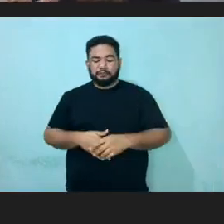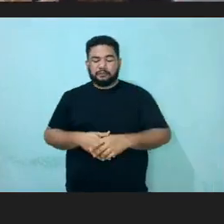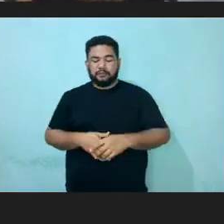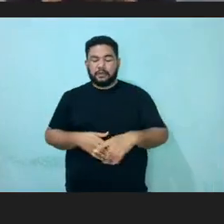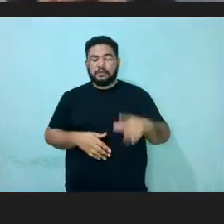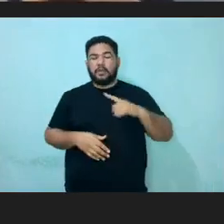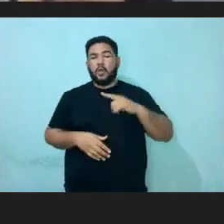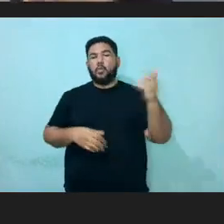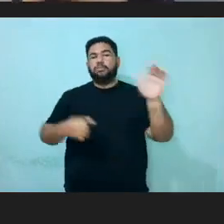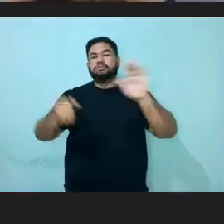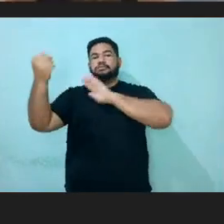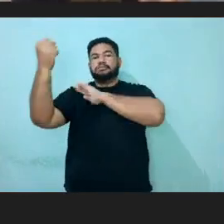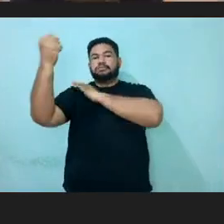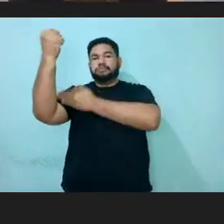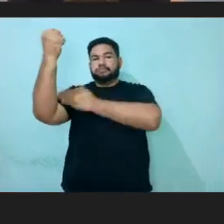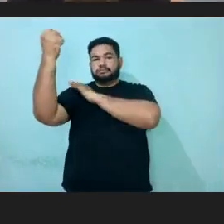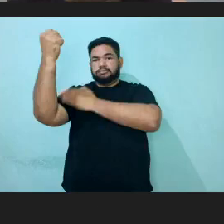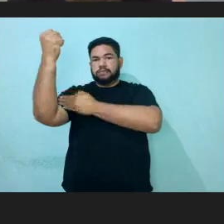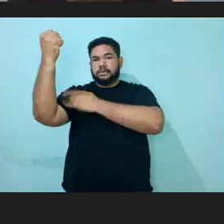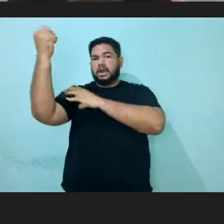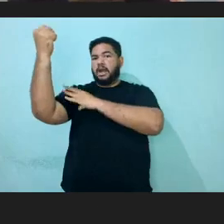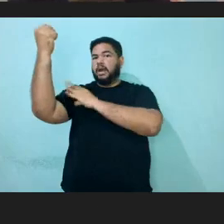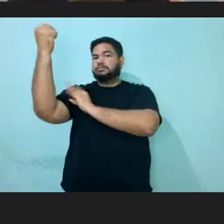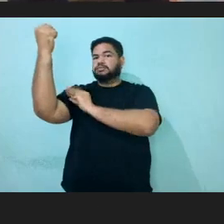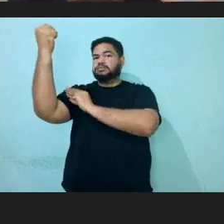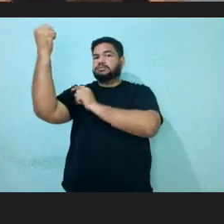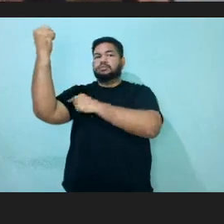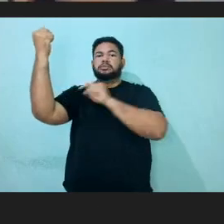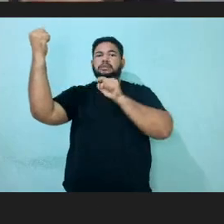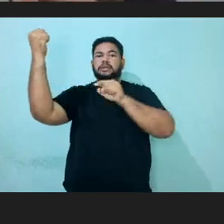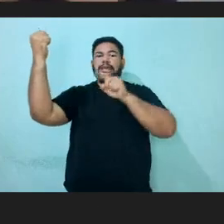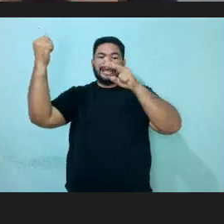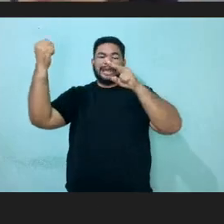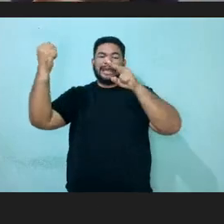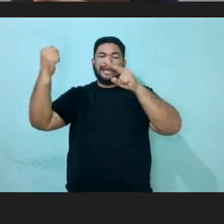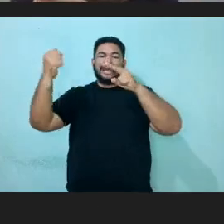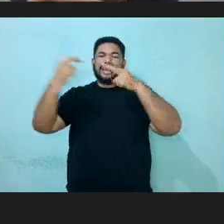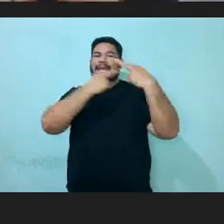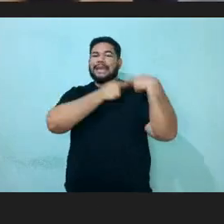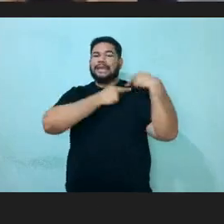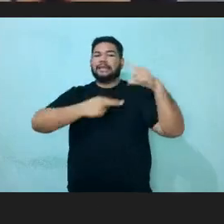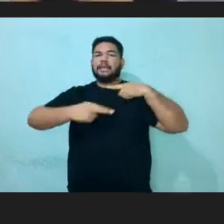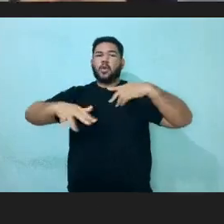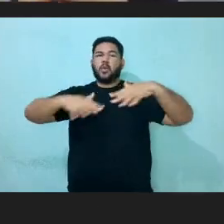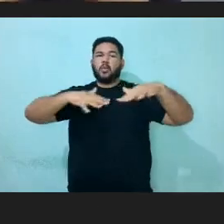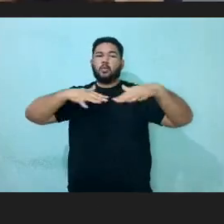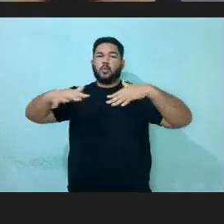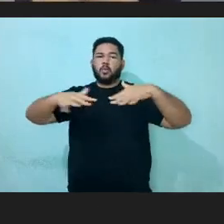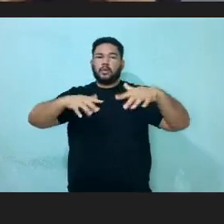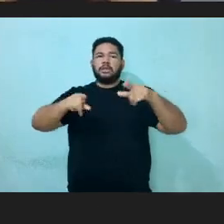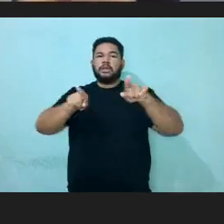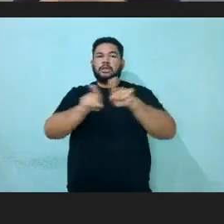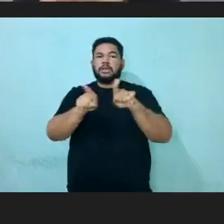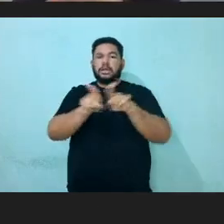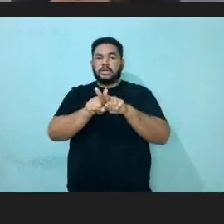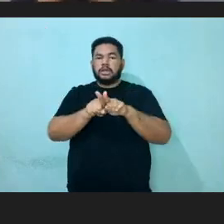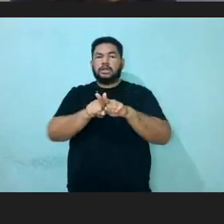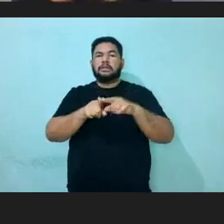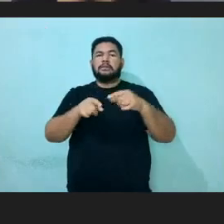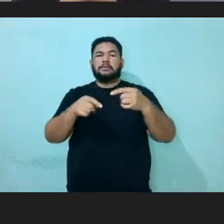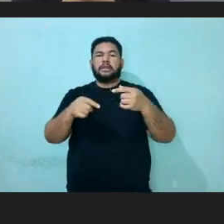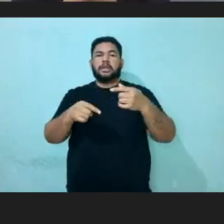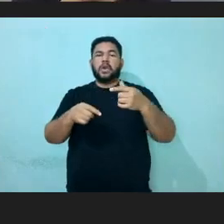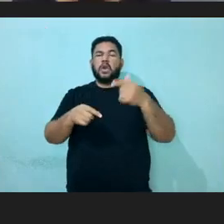Músculo. Músculo é um tecido responsável pela produção dos movimentos e manutenção da postura.